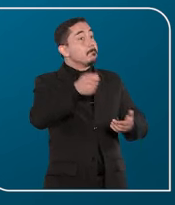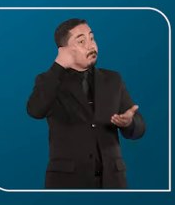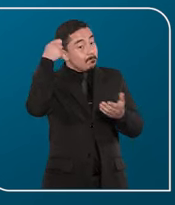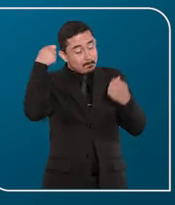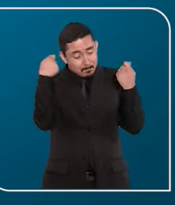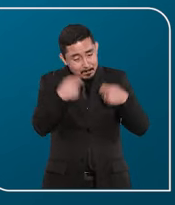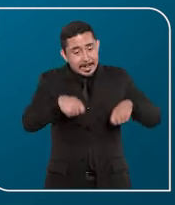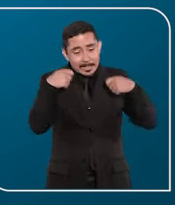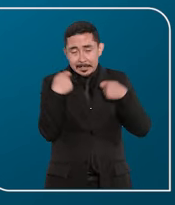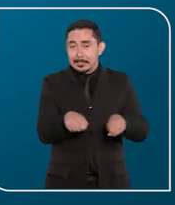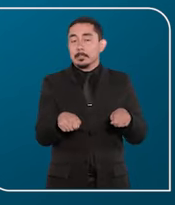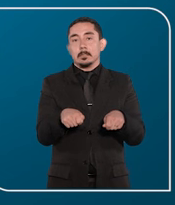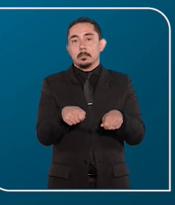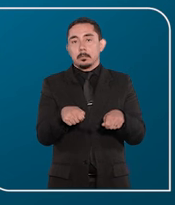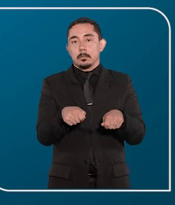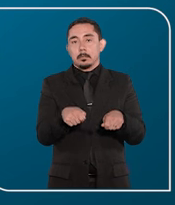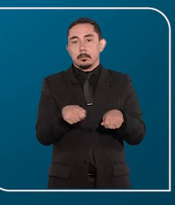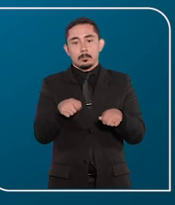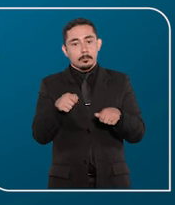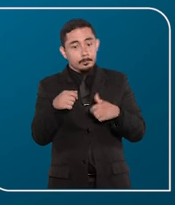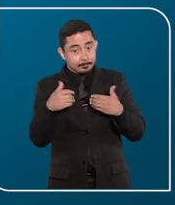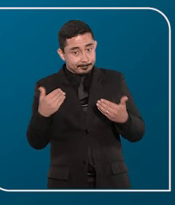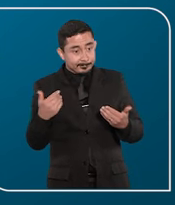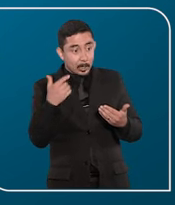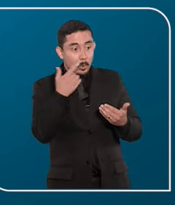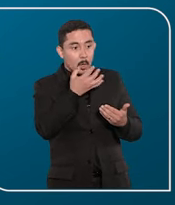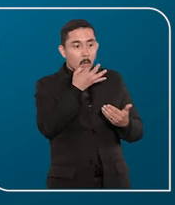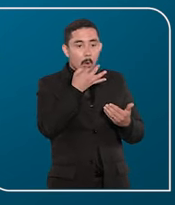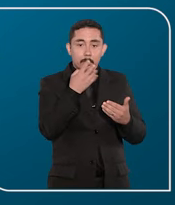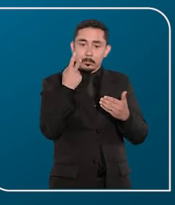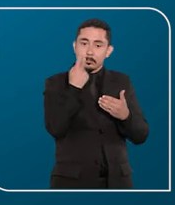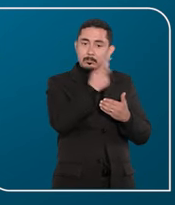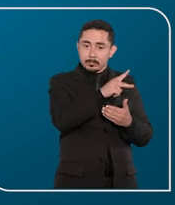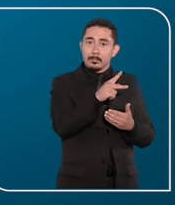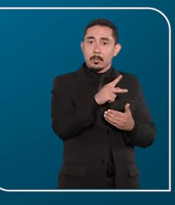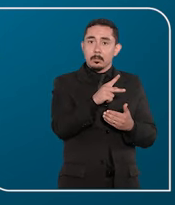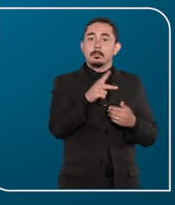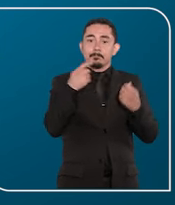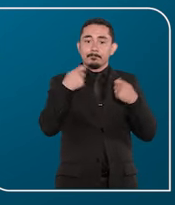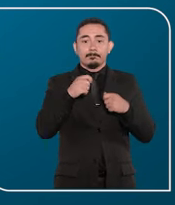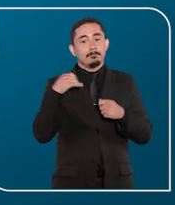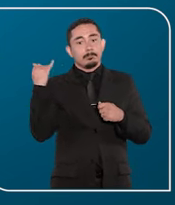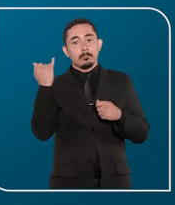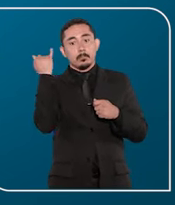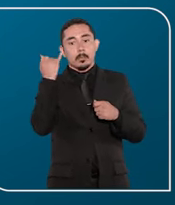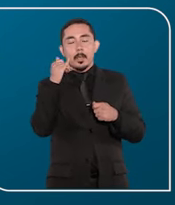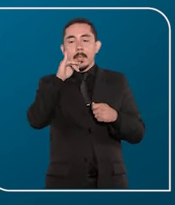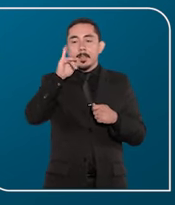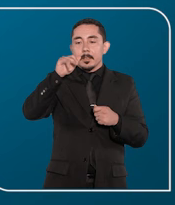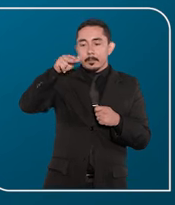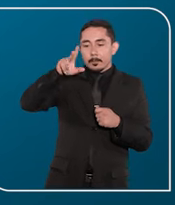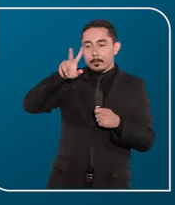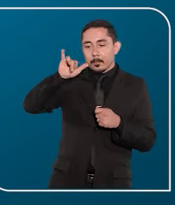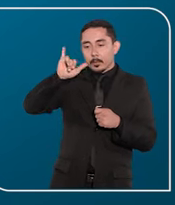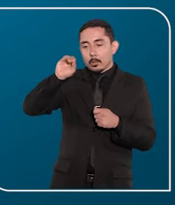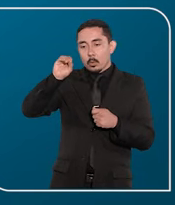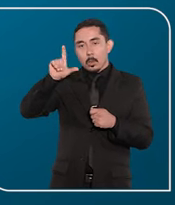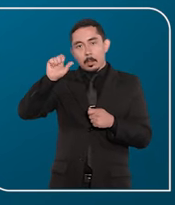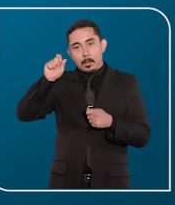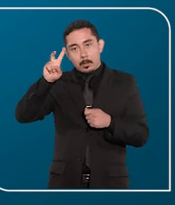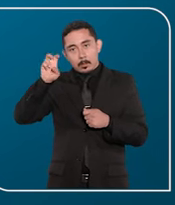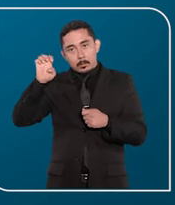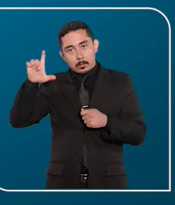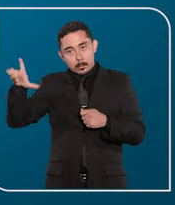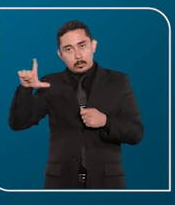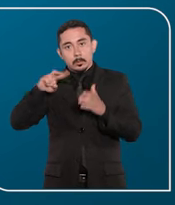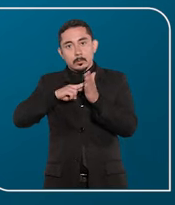nas suas opiniões. E esta palavra, essa expressão inviolabilidade, ela é muito, muito importante dentro do